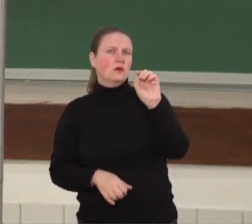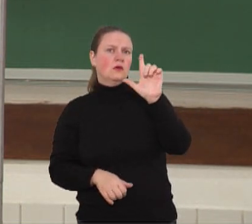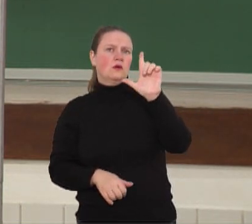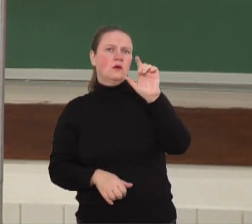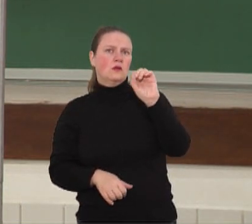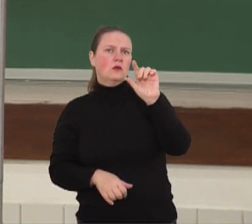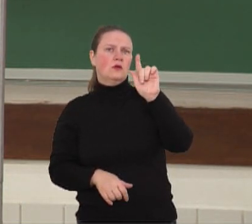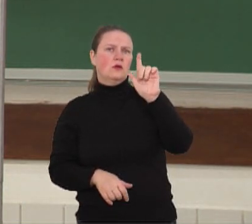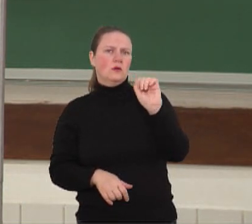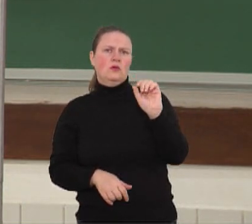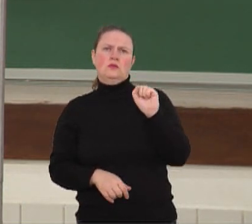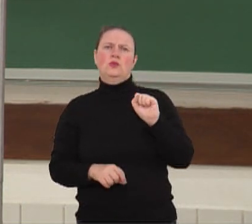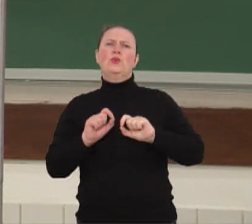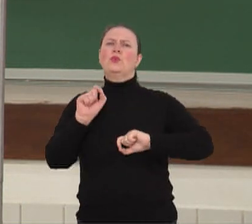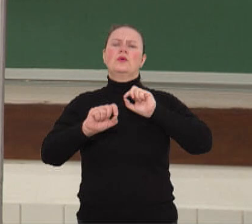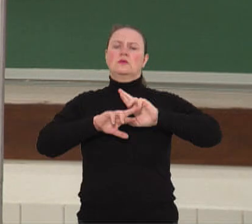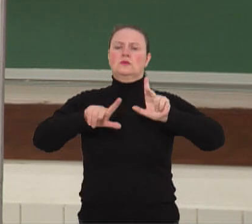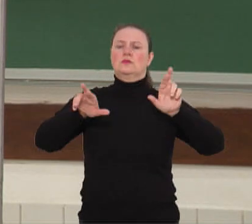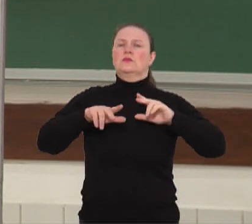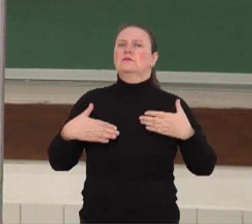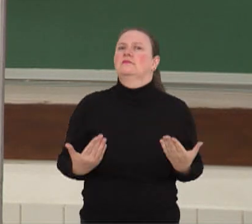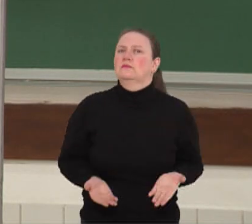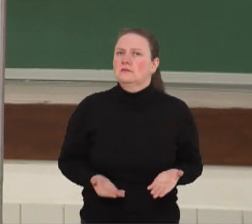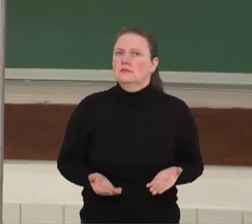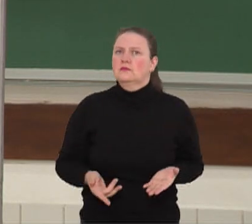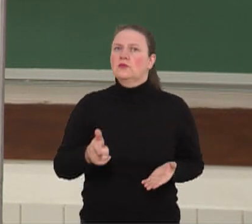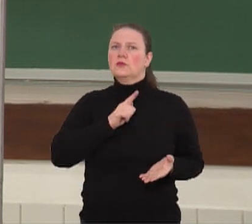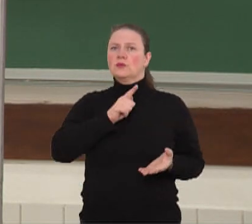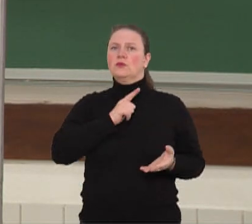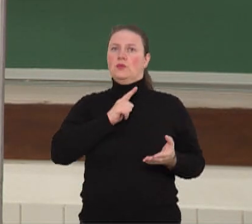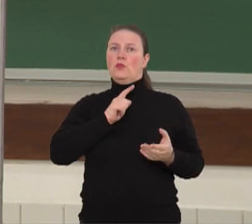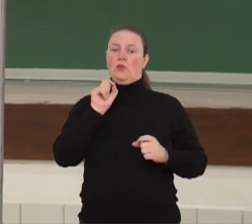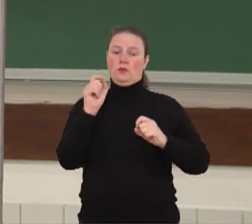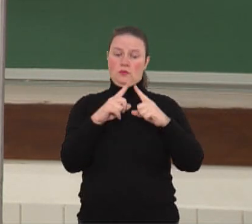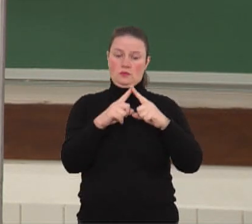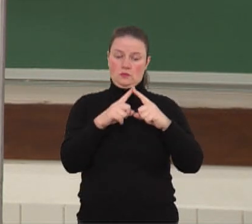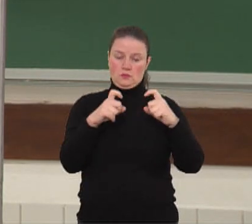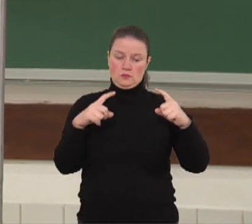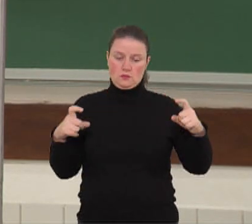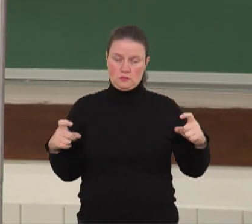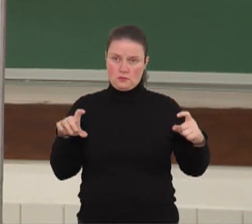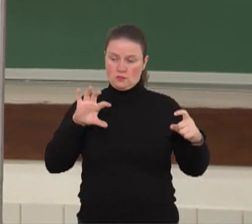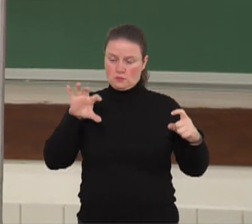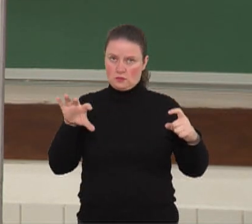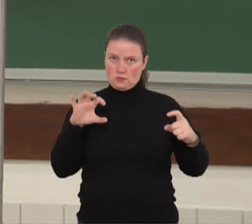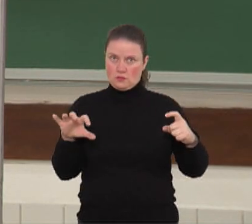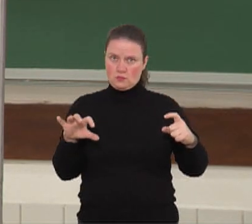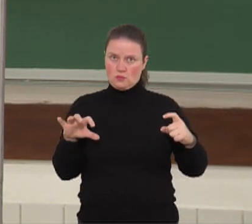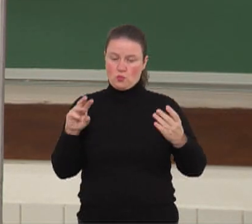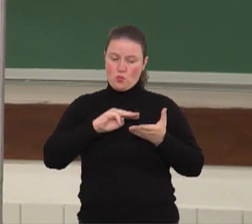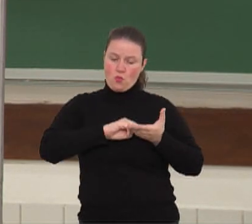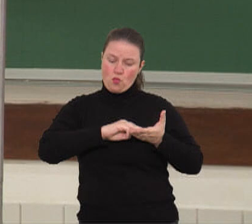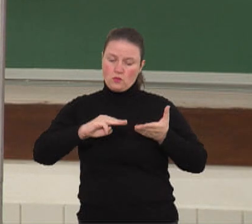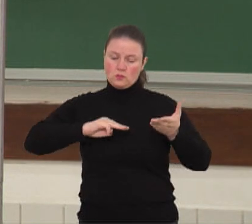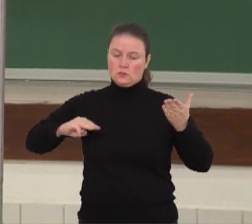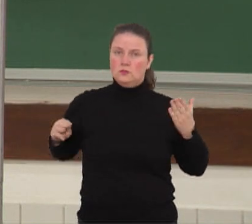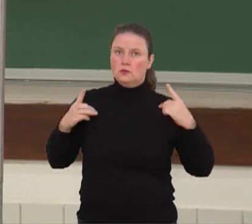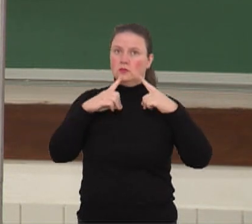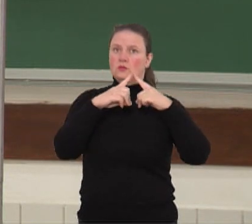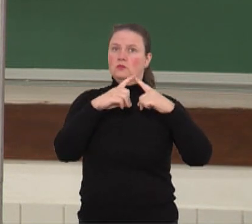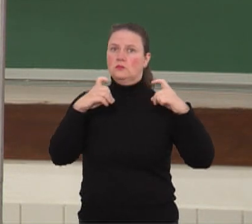duas vertentes? A astronomia, ela é uma ciência, ou seja, segue o método